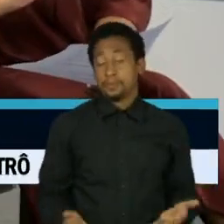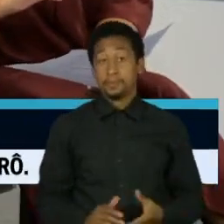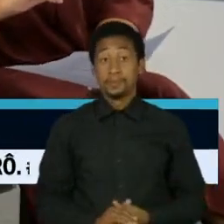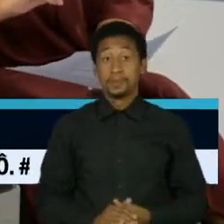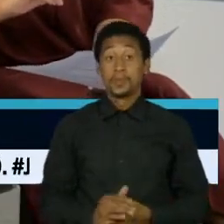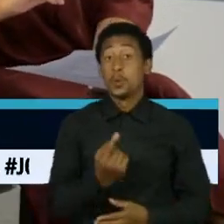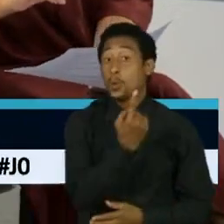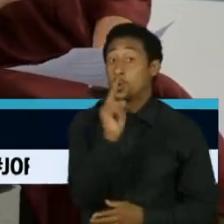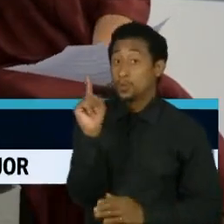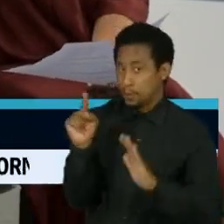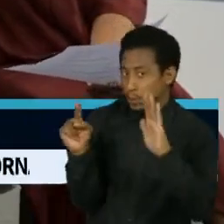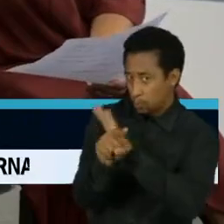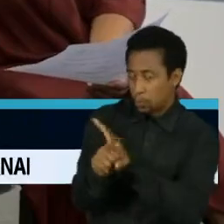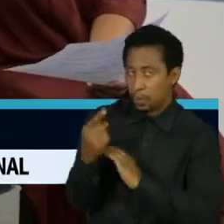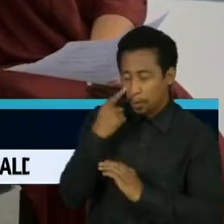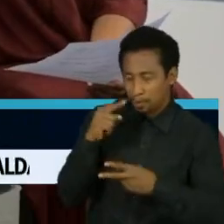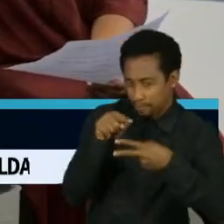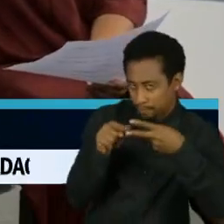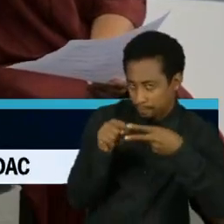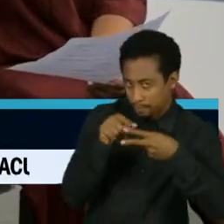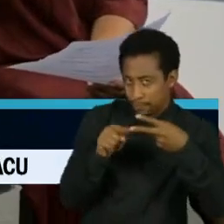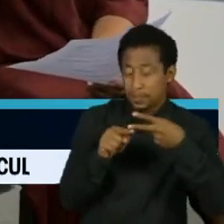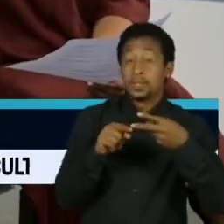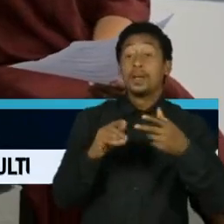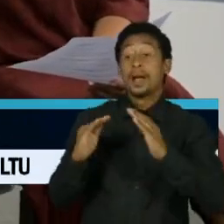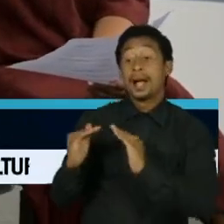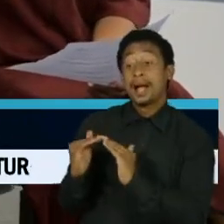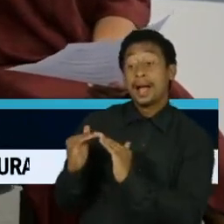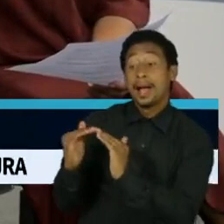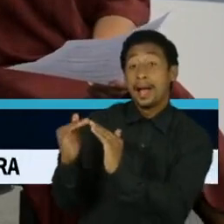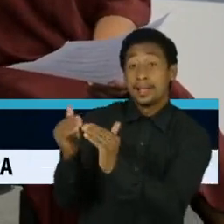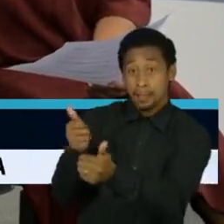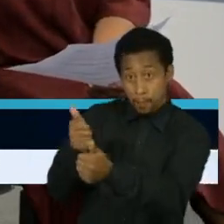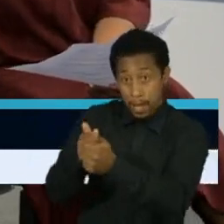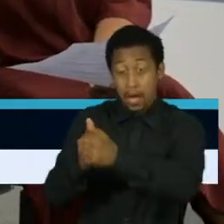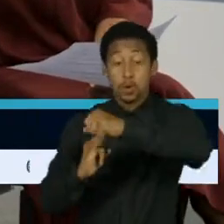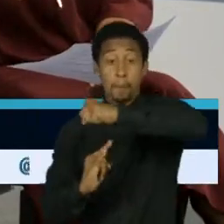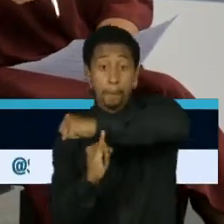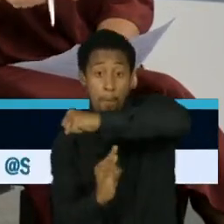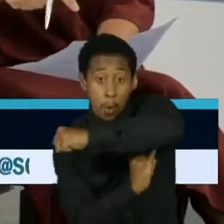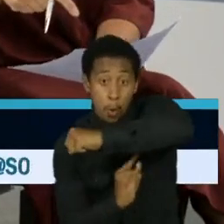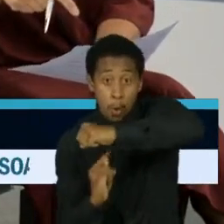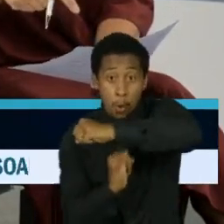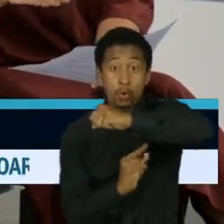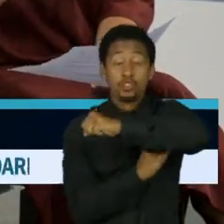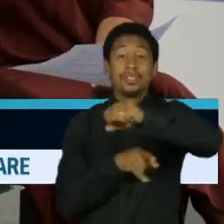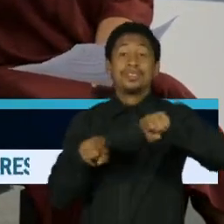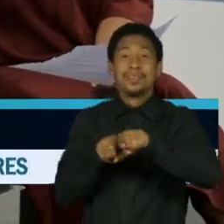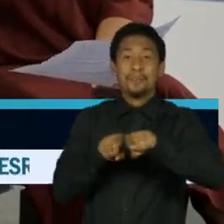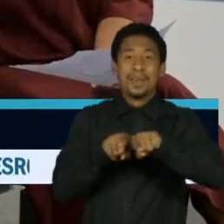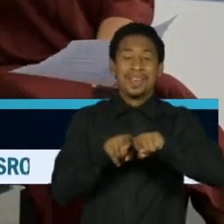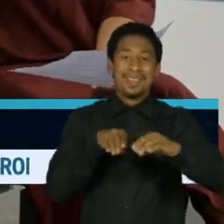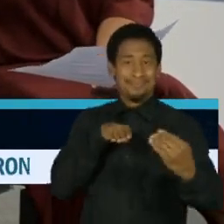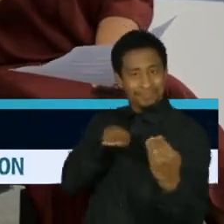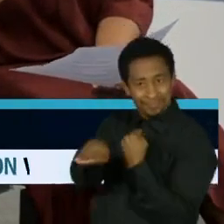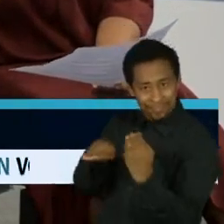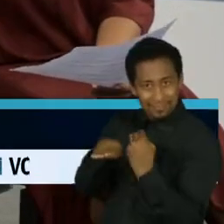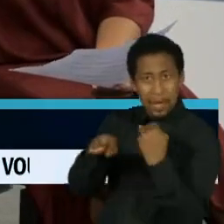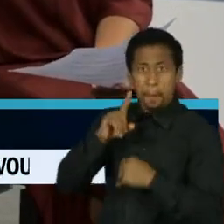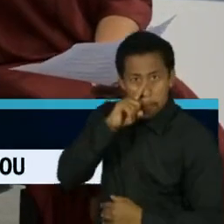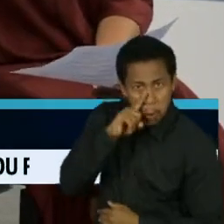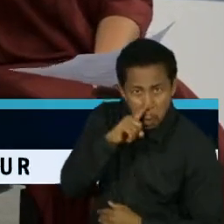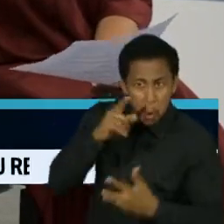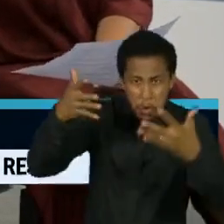encerrar, duas perguntas. Há risco para moradias e pontes e viadutos do entorno aqui do local do acidente? E você vê